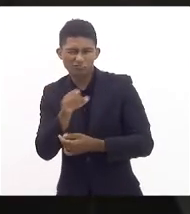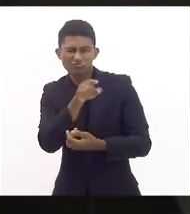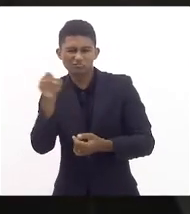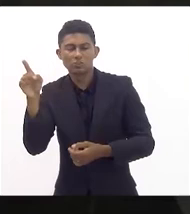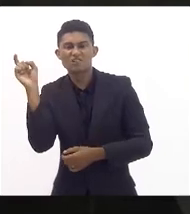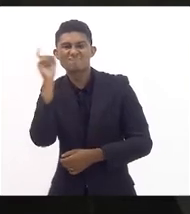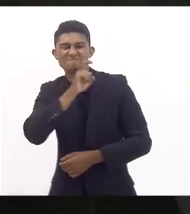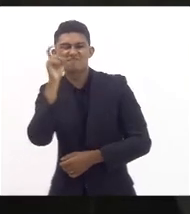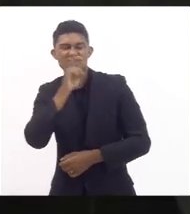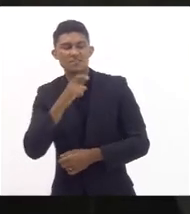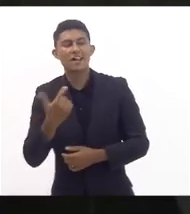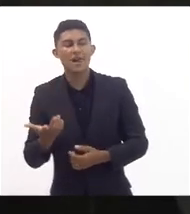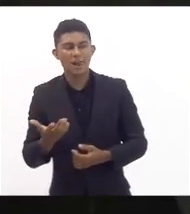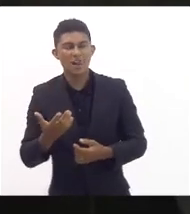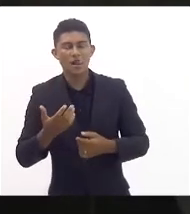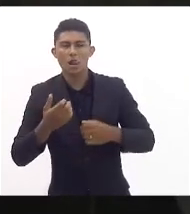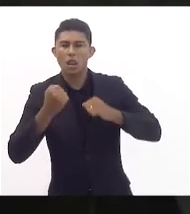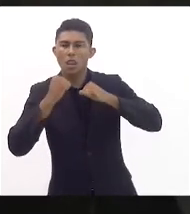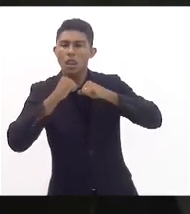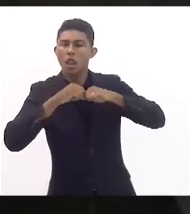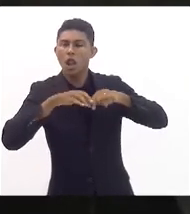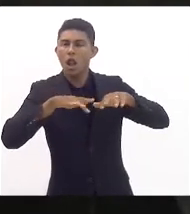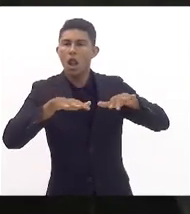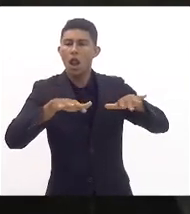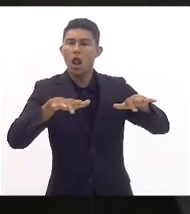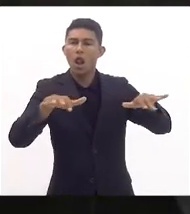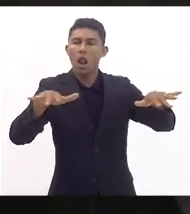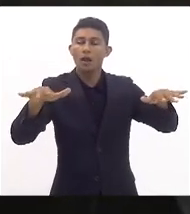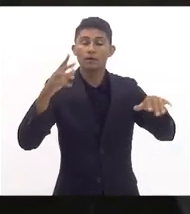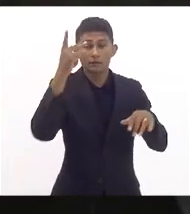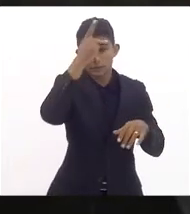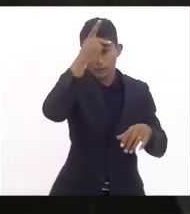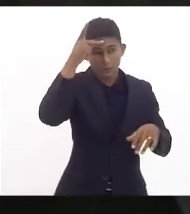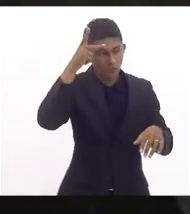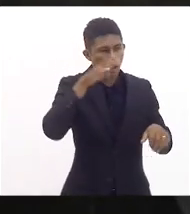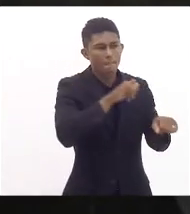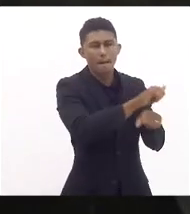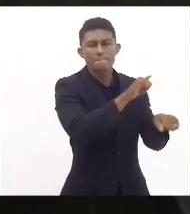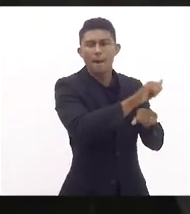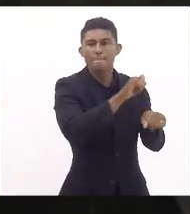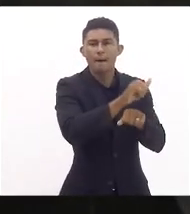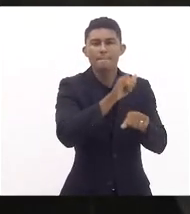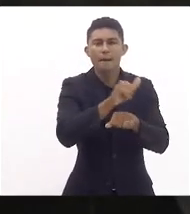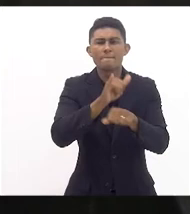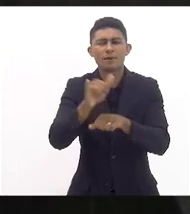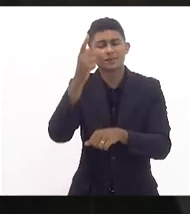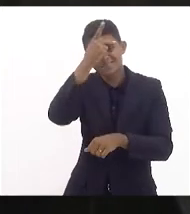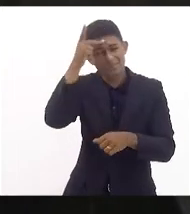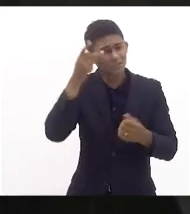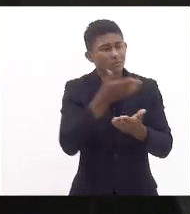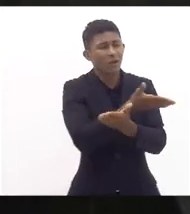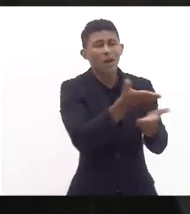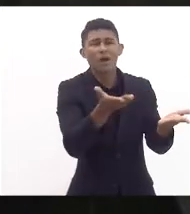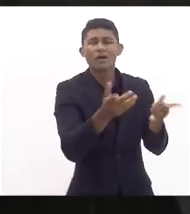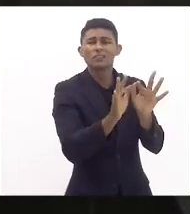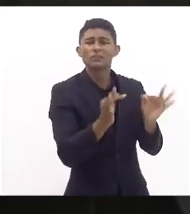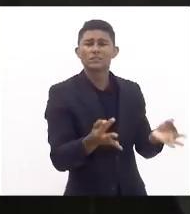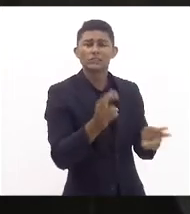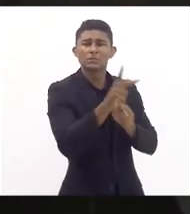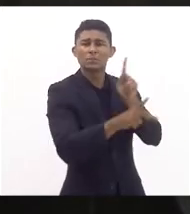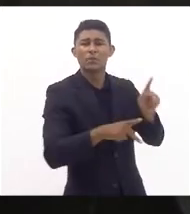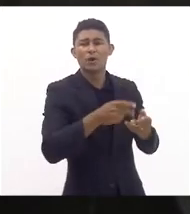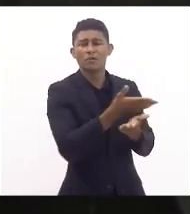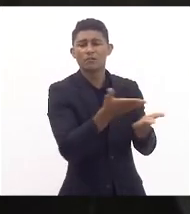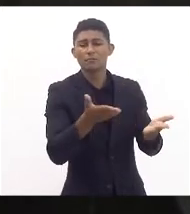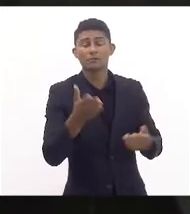deslealdade, atuar de maneira a enganar pessoas simples, pessoas de boa fé. Eu fui